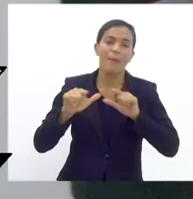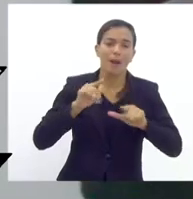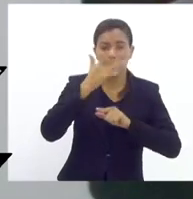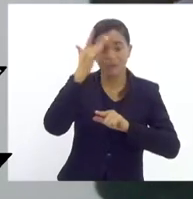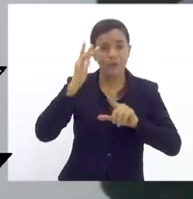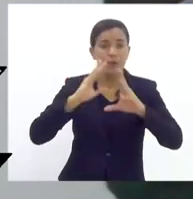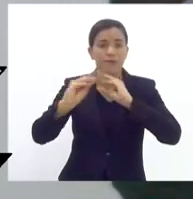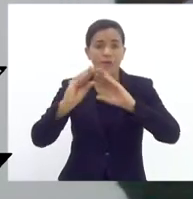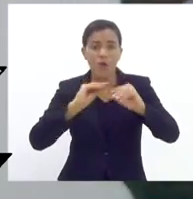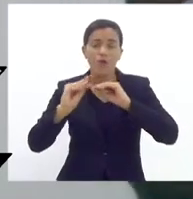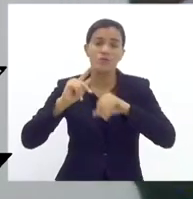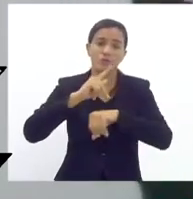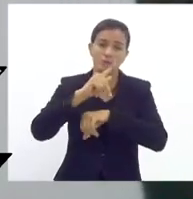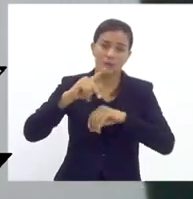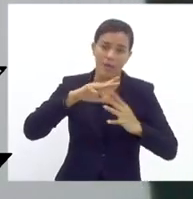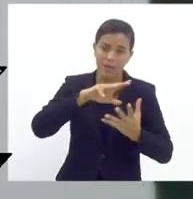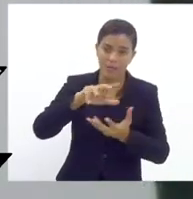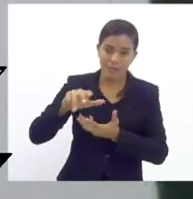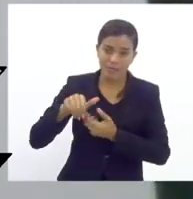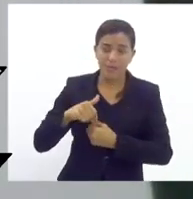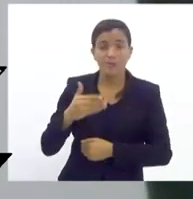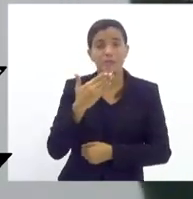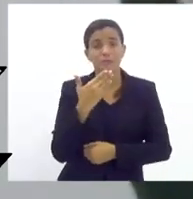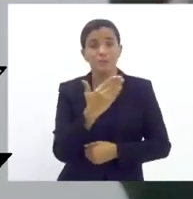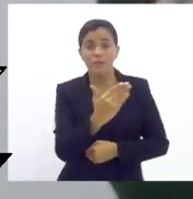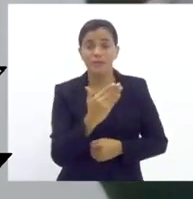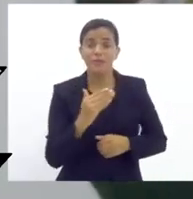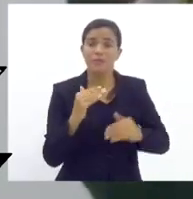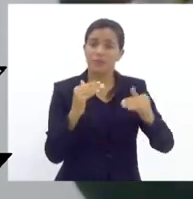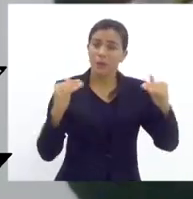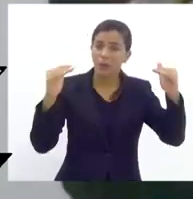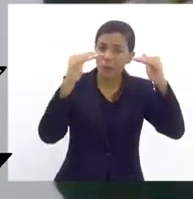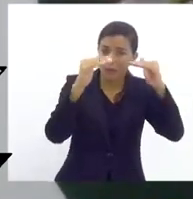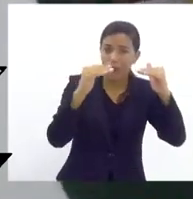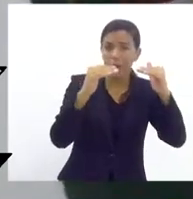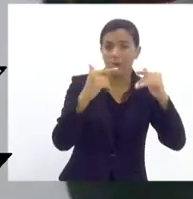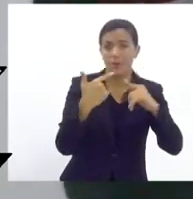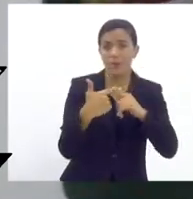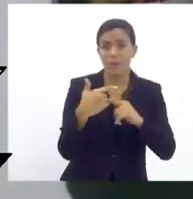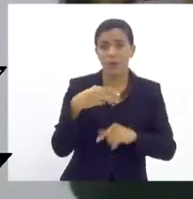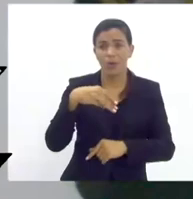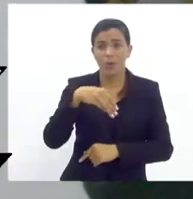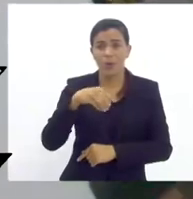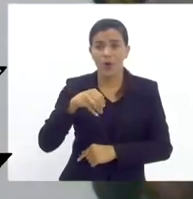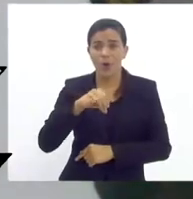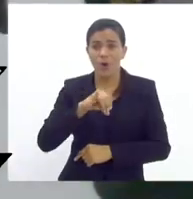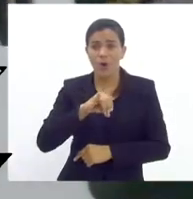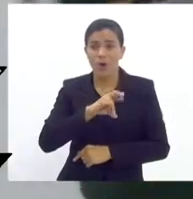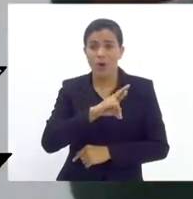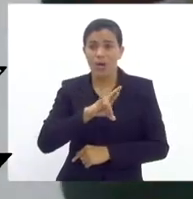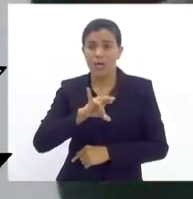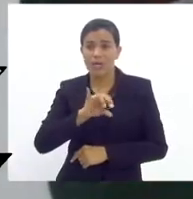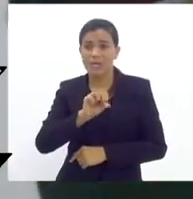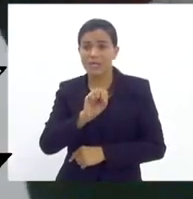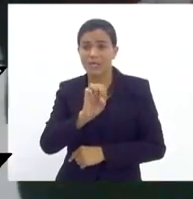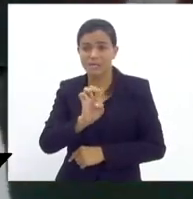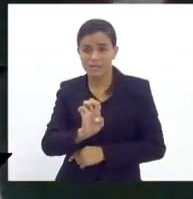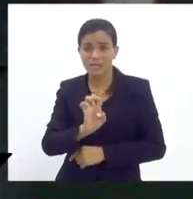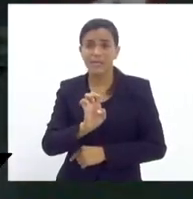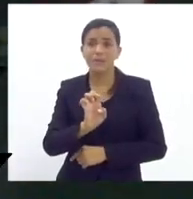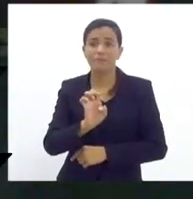aí a gente pediu com autoridade tudo porque moise deixou a gente